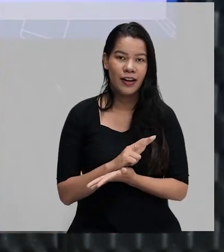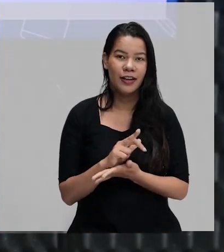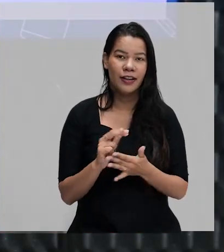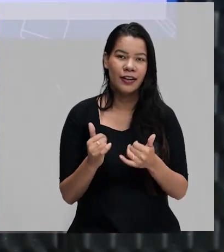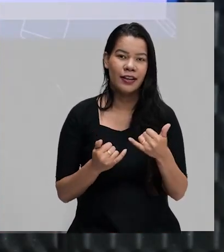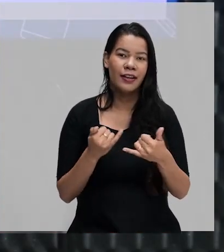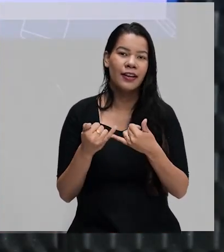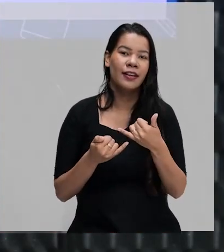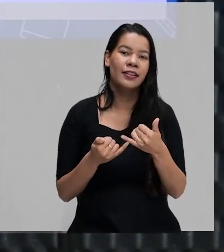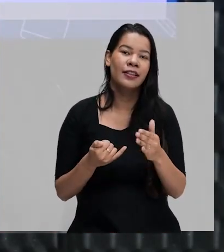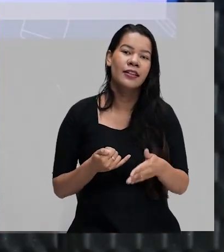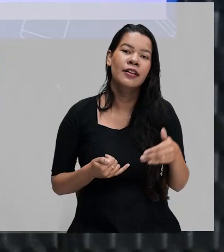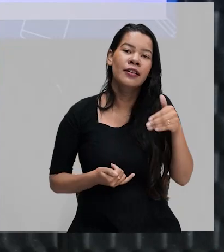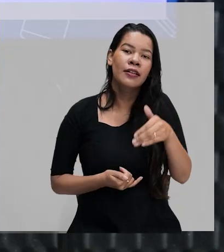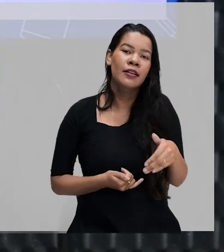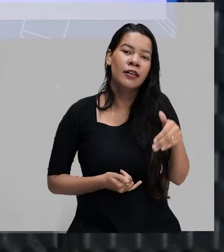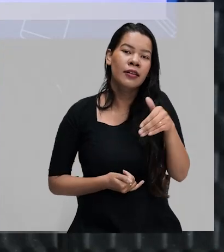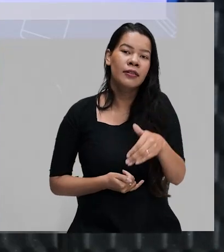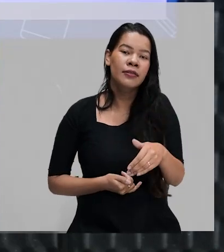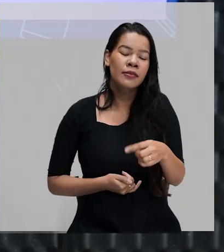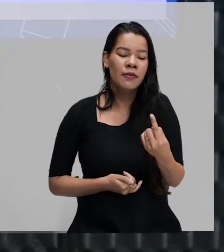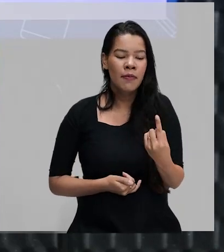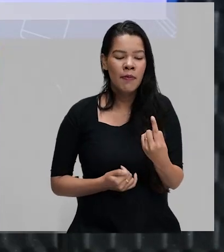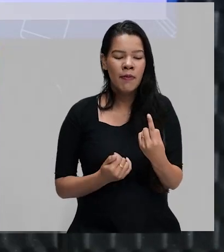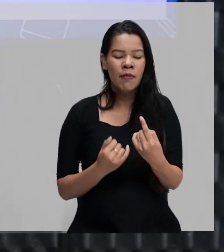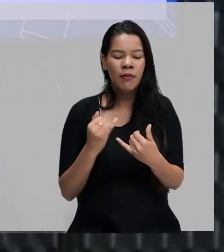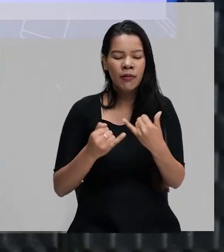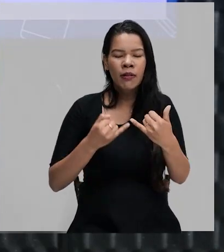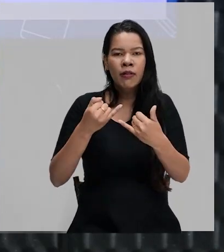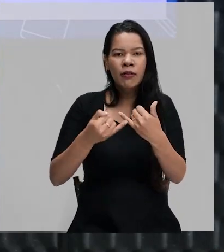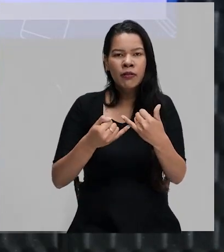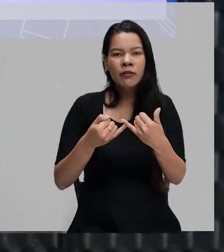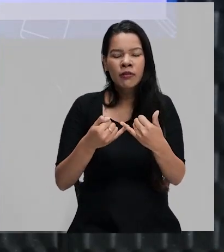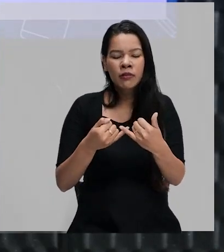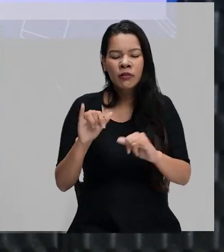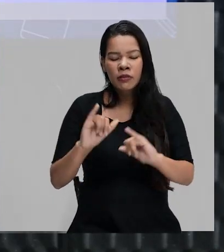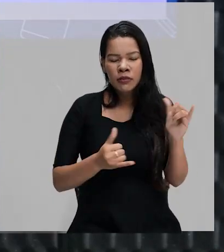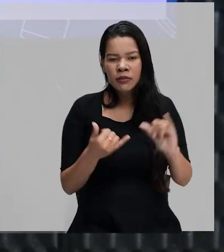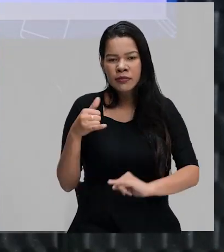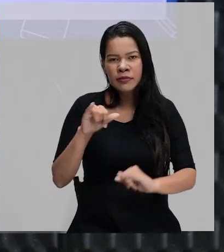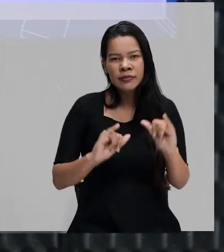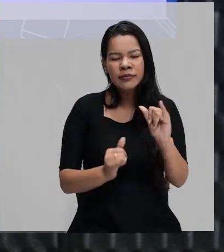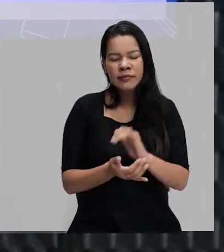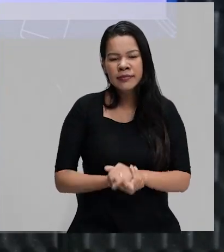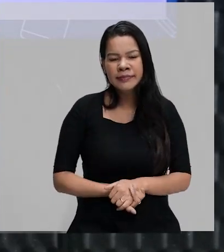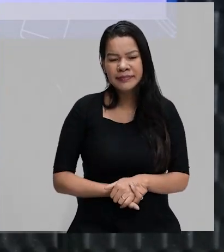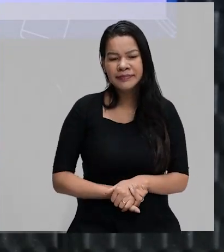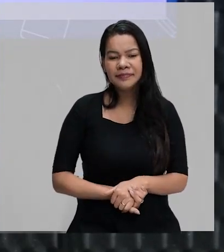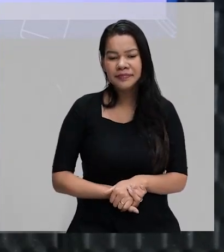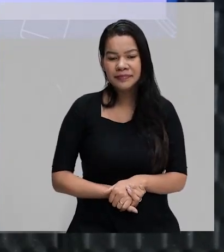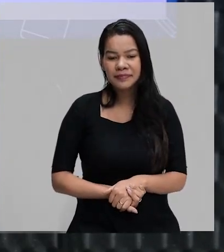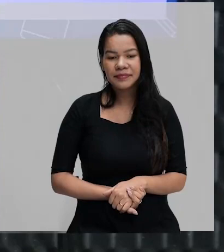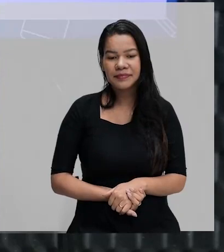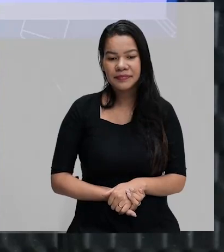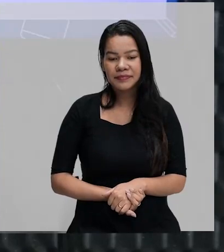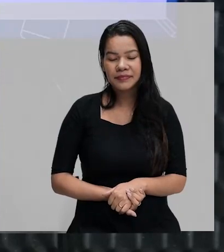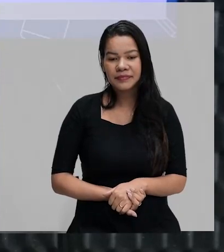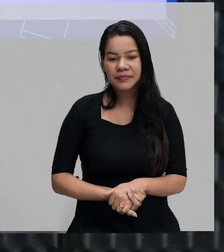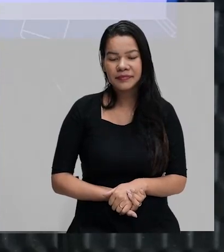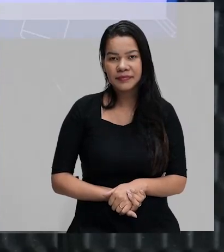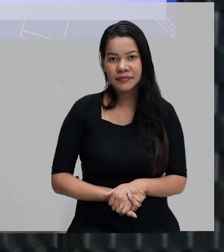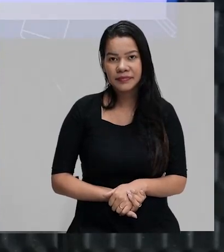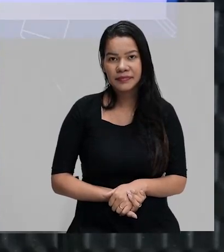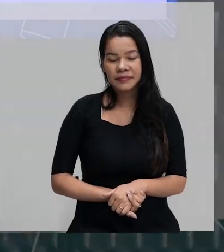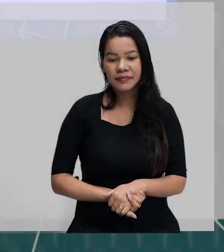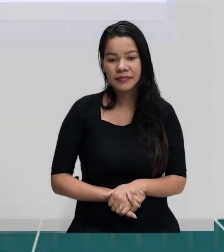reagentes participando de uma reação química. Então, um caso particular e vamos para ele. Olha